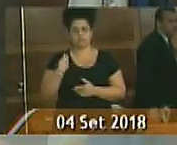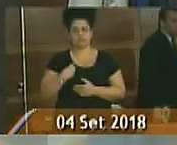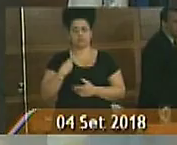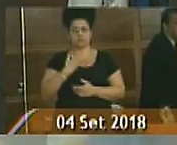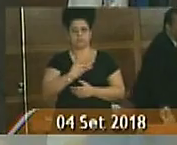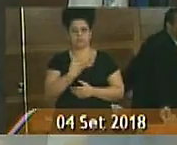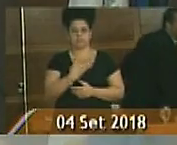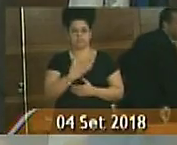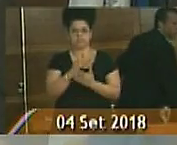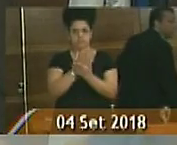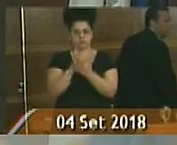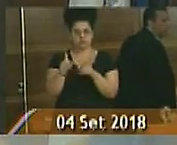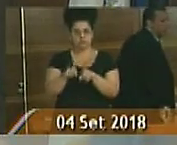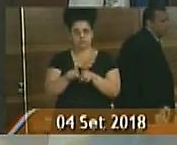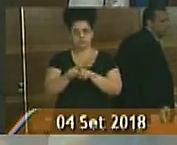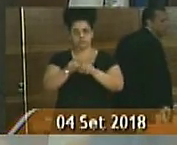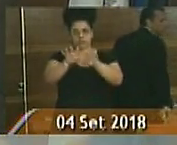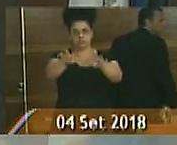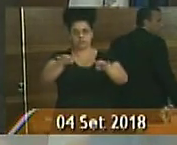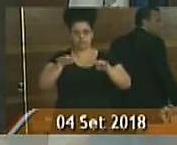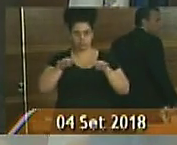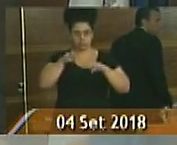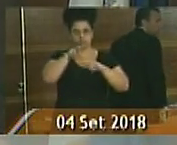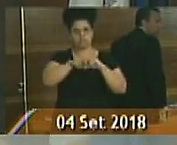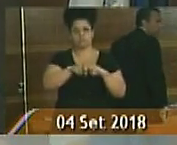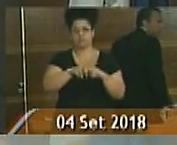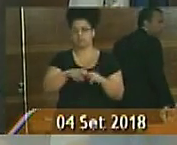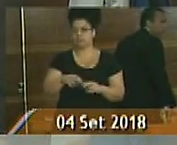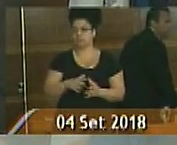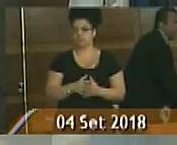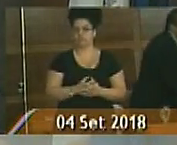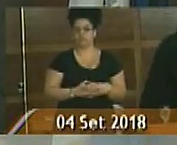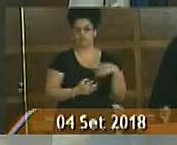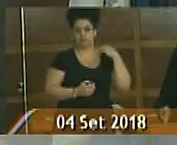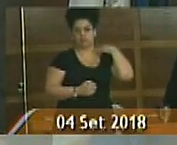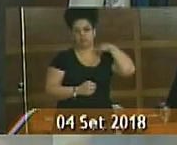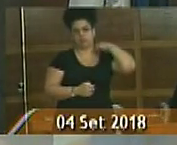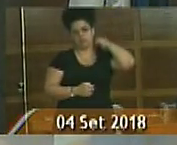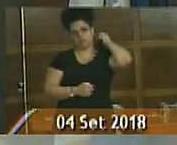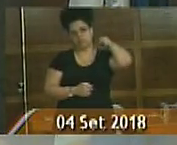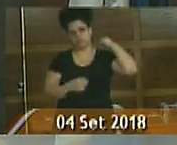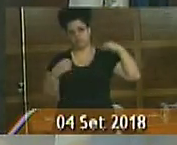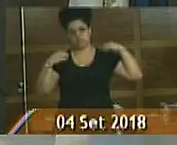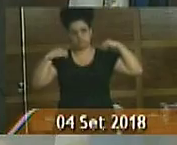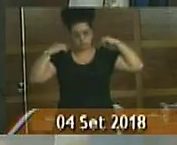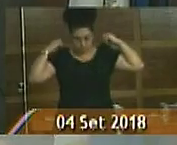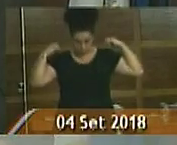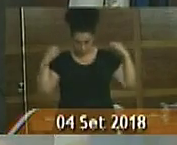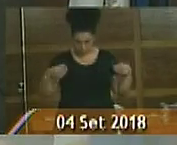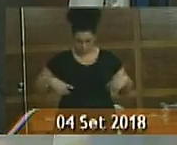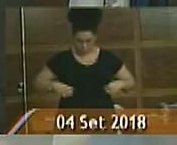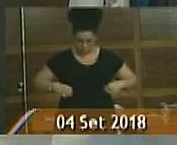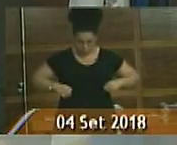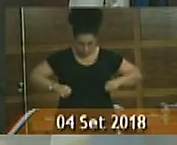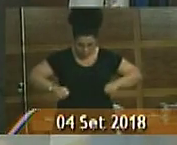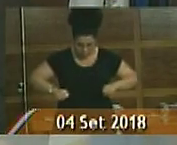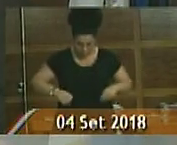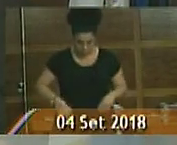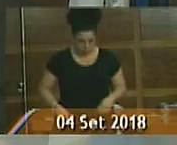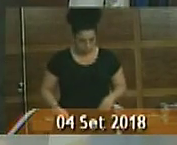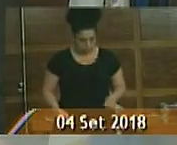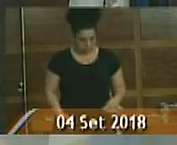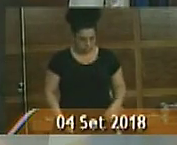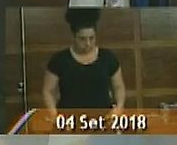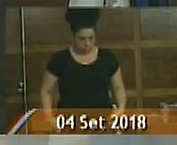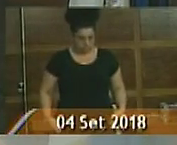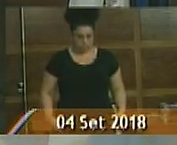aí, o Neto, né, que é o nosso ex-presidente da associação lá do Manguinho, grande amigo, meio sumido aí do meio político, mas